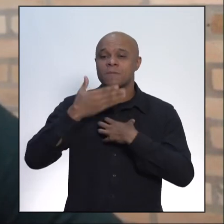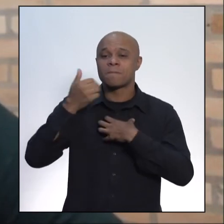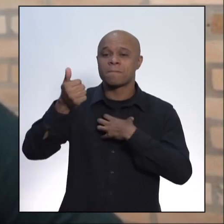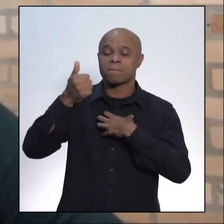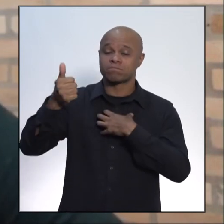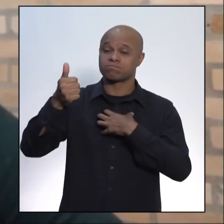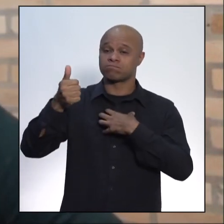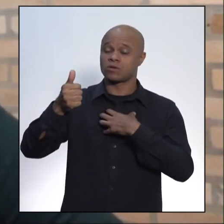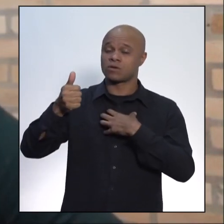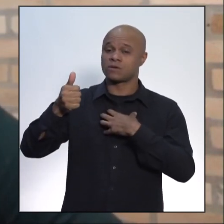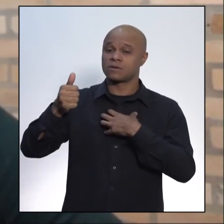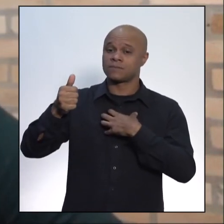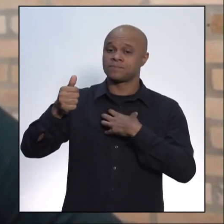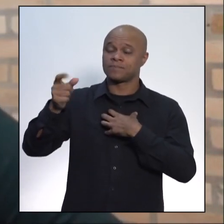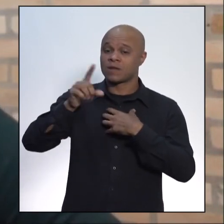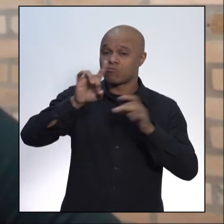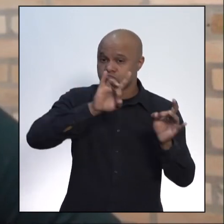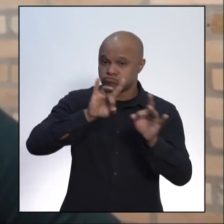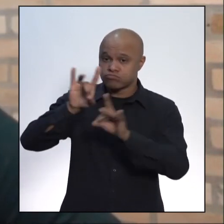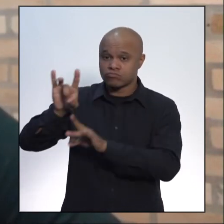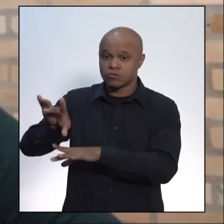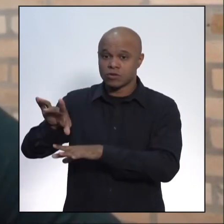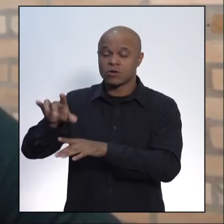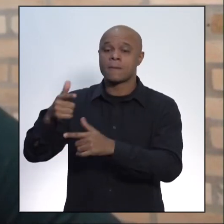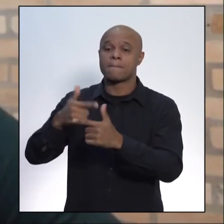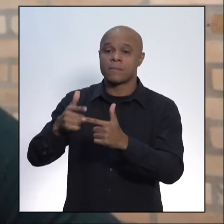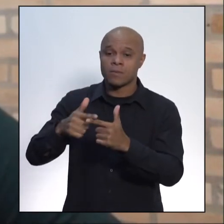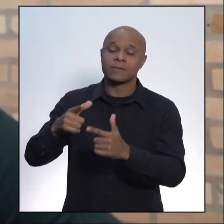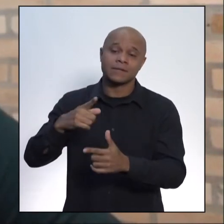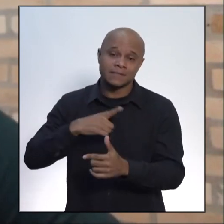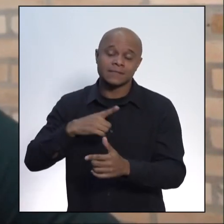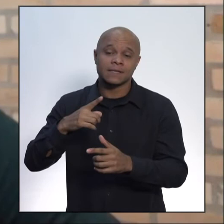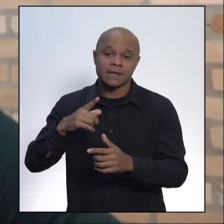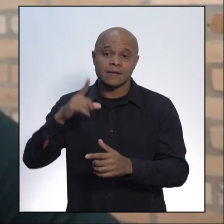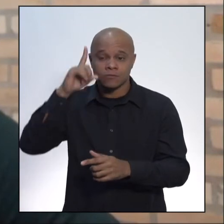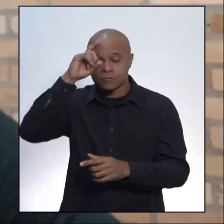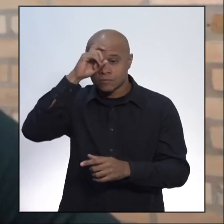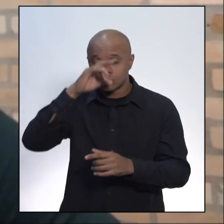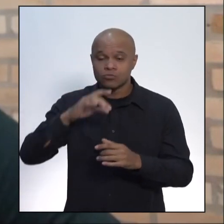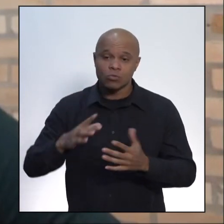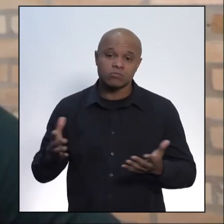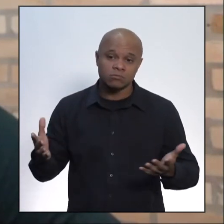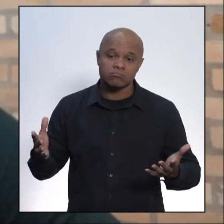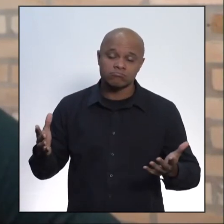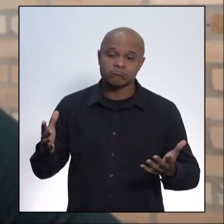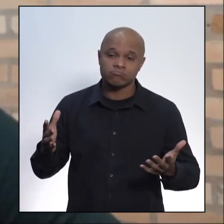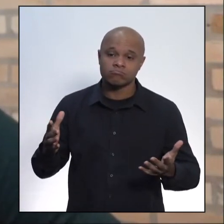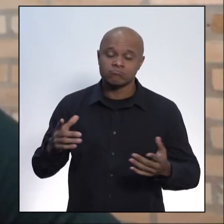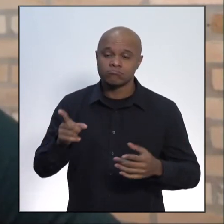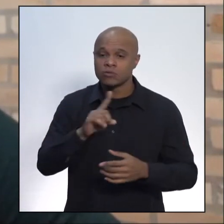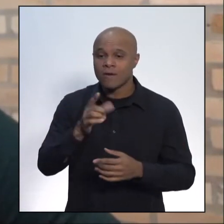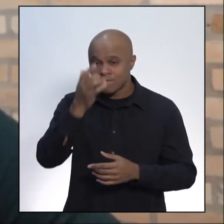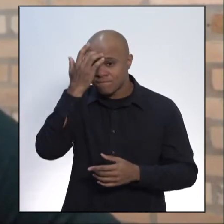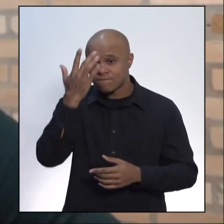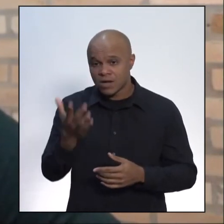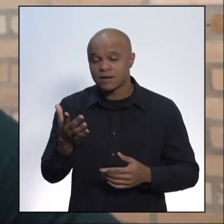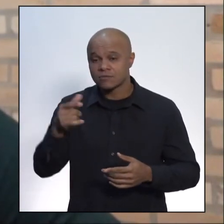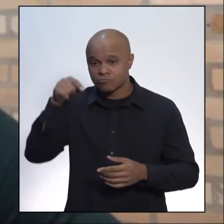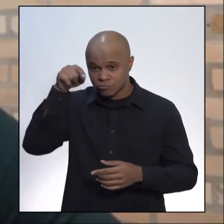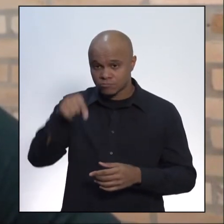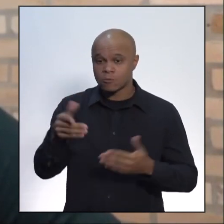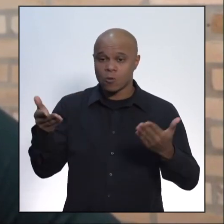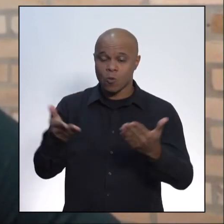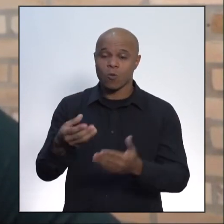não desconsiderando todo o contexto, como disse a Ariana, que está difícil para todo mundo. Né? Não é algo simples o que nós estamos